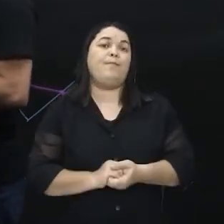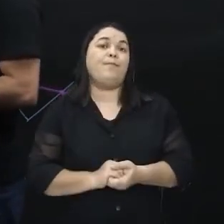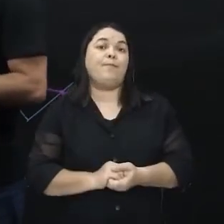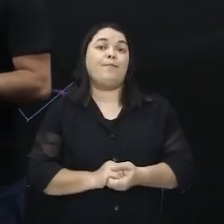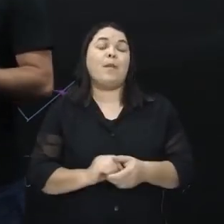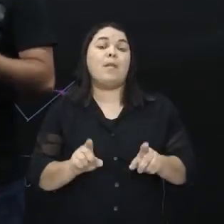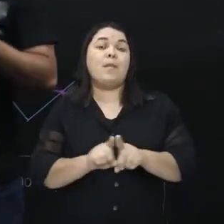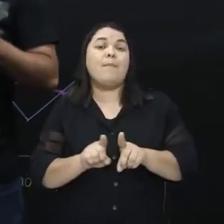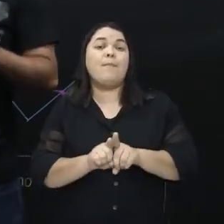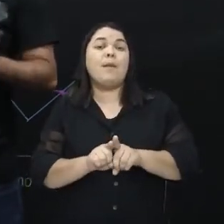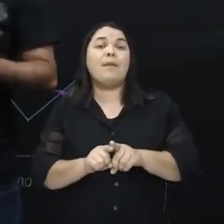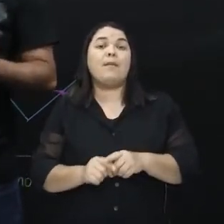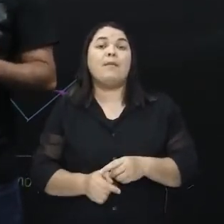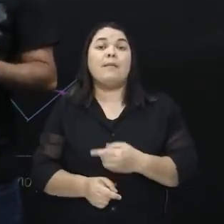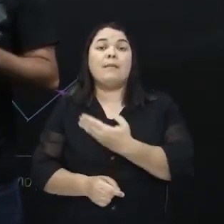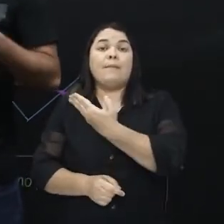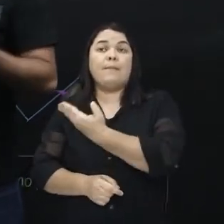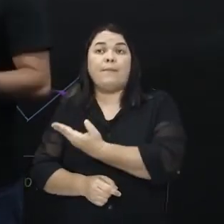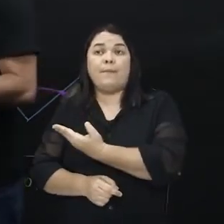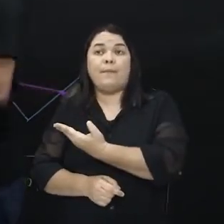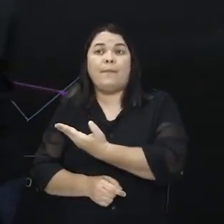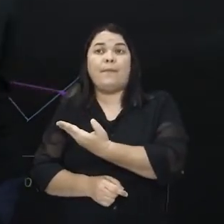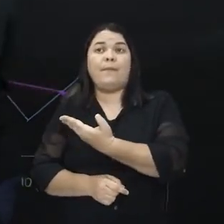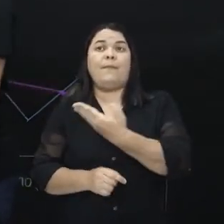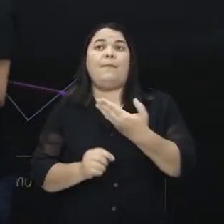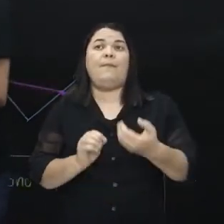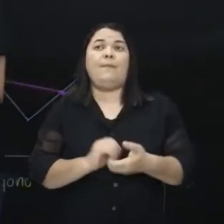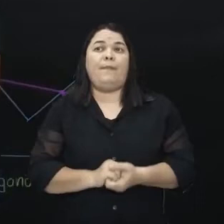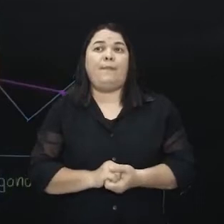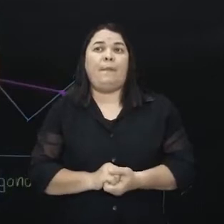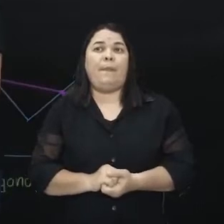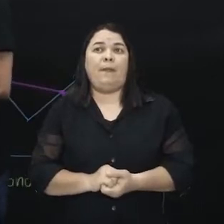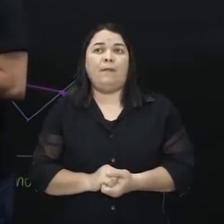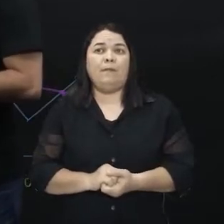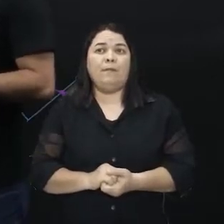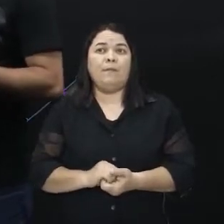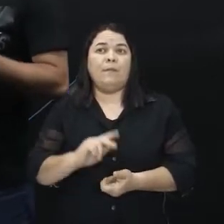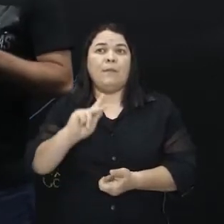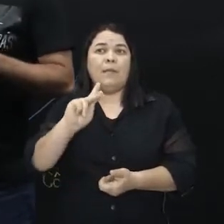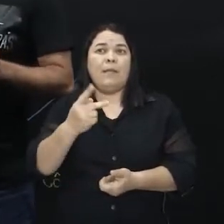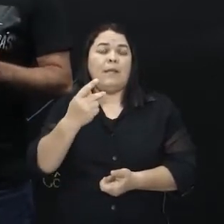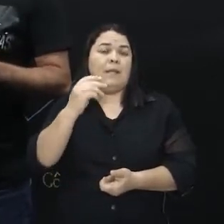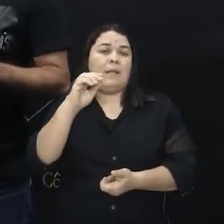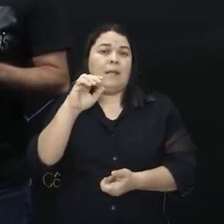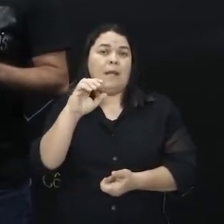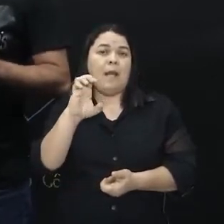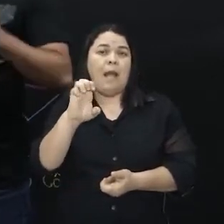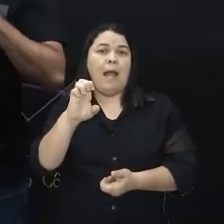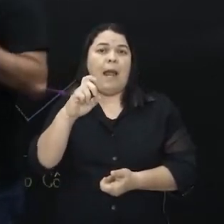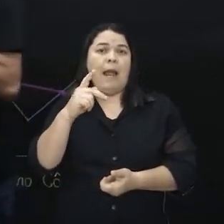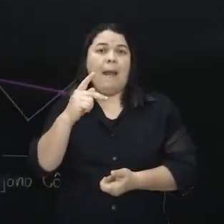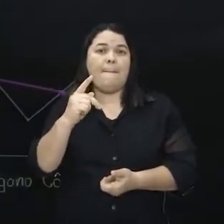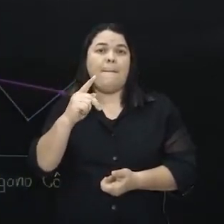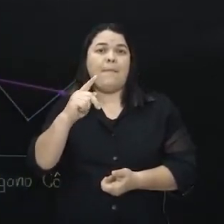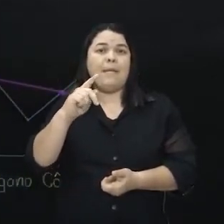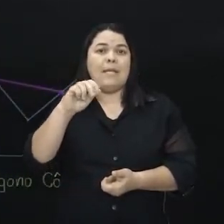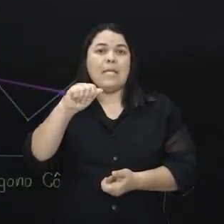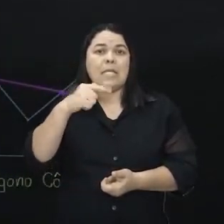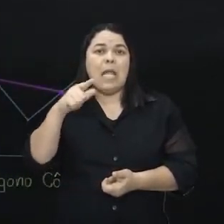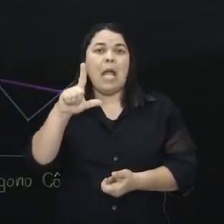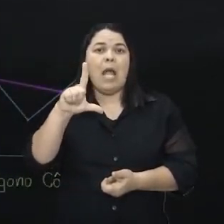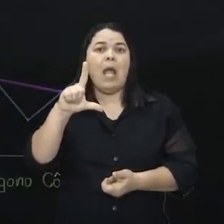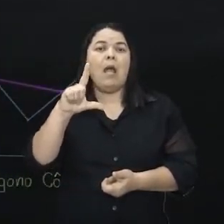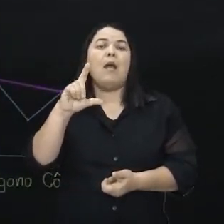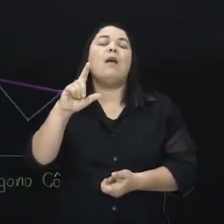classificação, aqui nós temos o heptágono. Heptágono é o polígono que possui 7 lados. Professor,